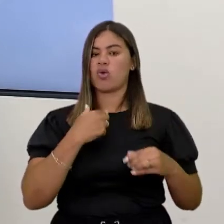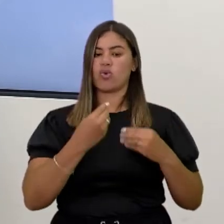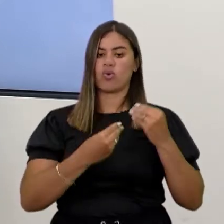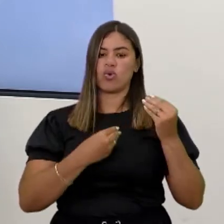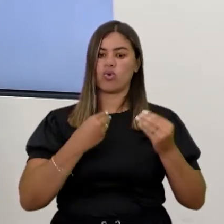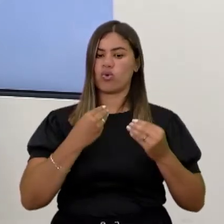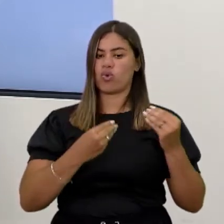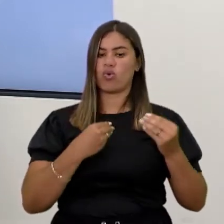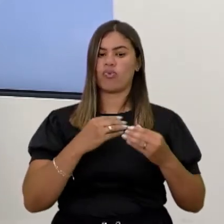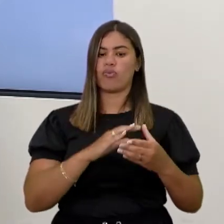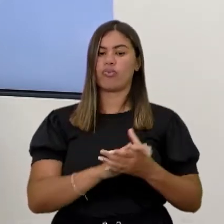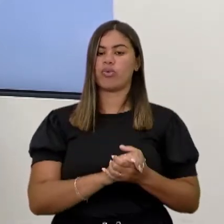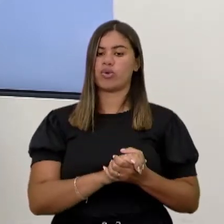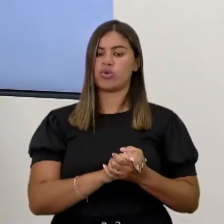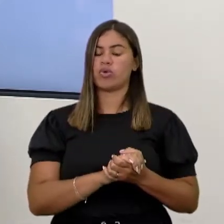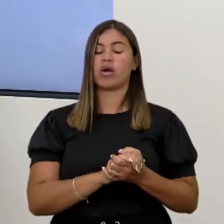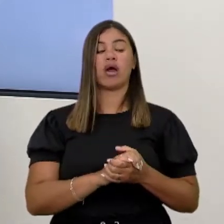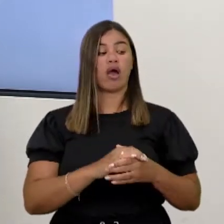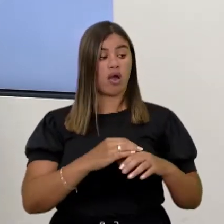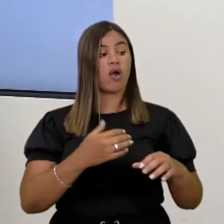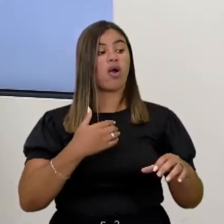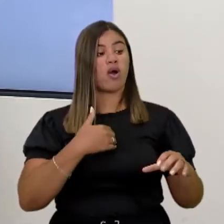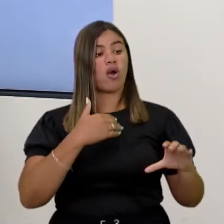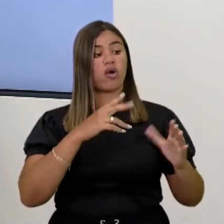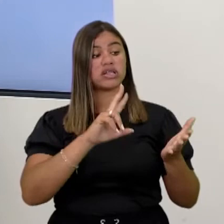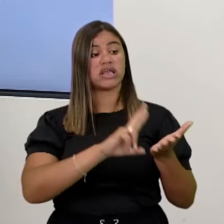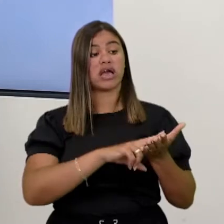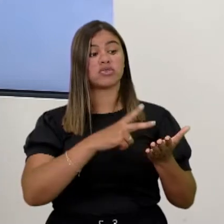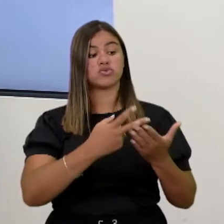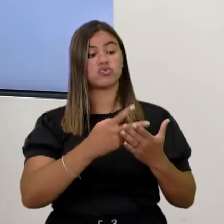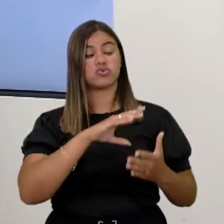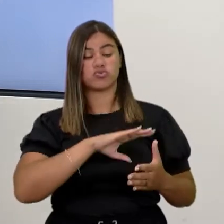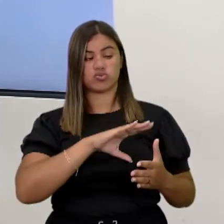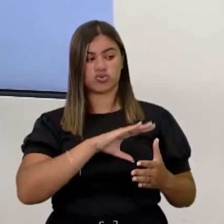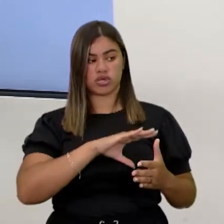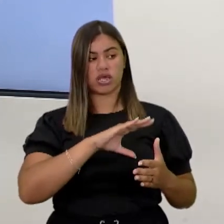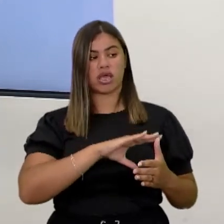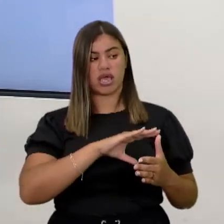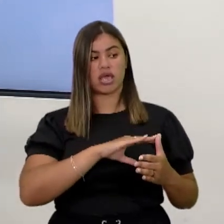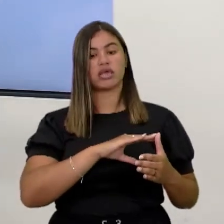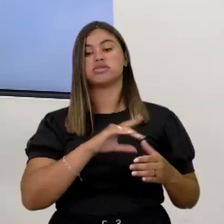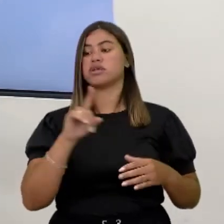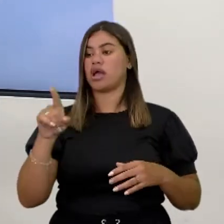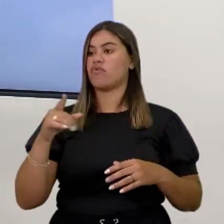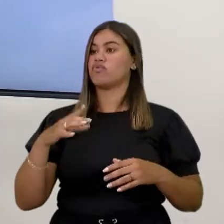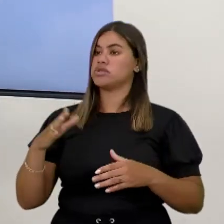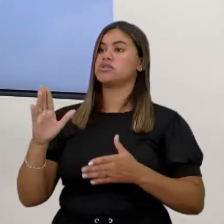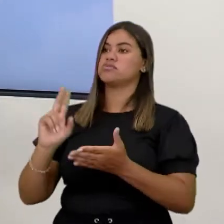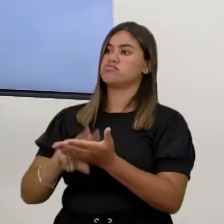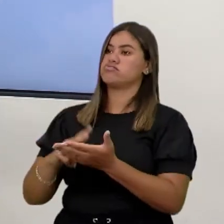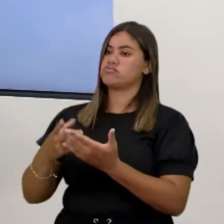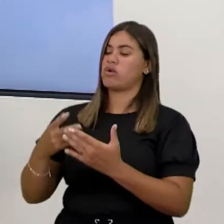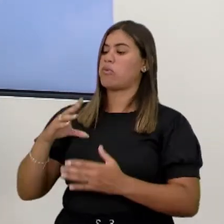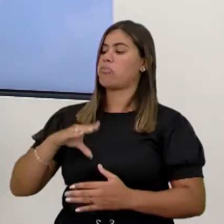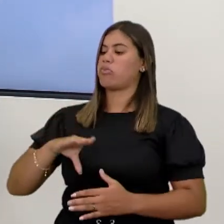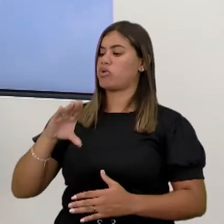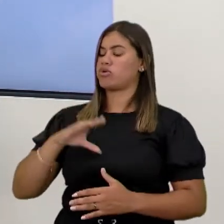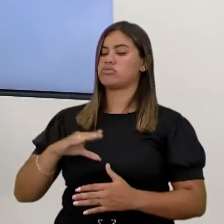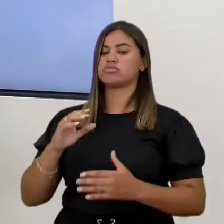redator, passa isso aí para o português, organiza direitinho. E você faz a mesma coisa. Você vai lá, tipo,